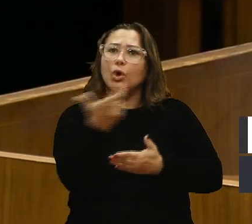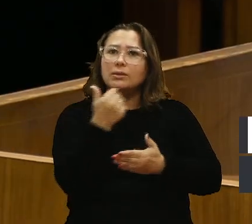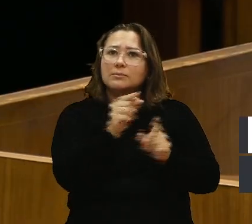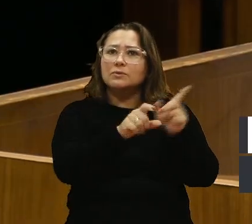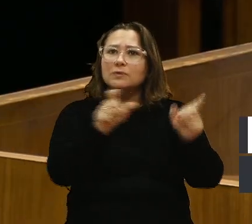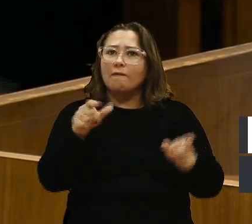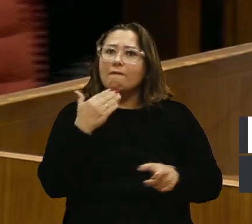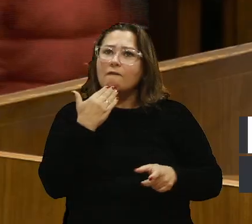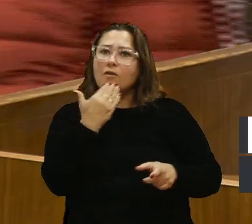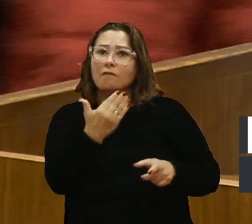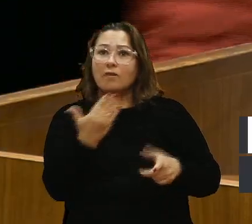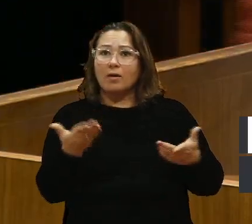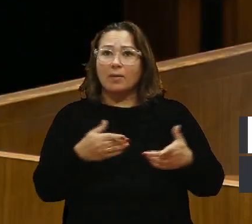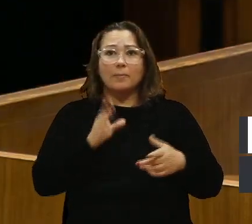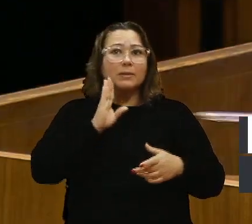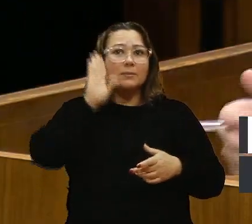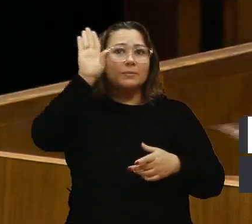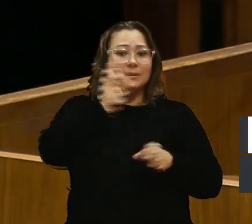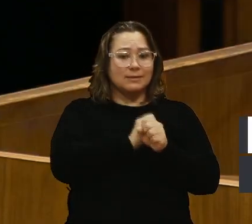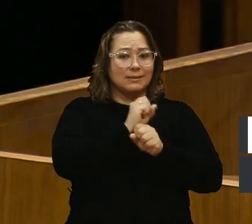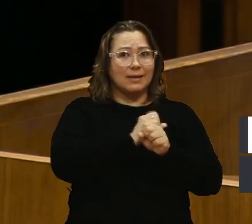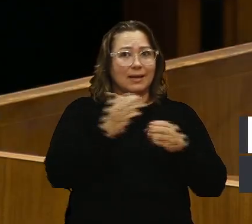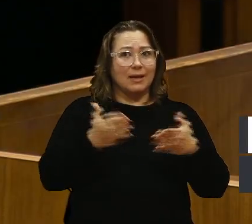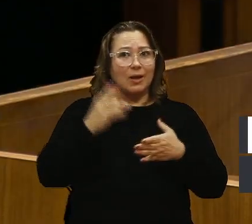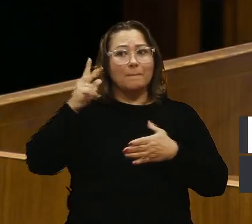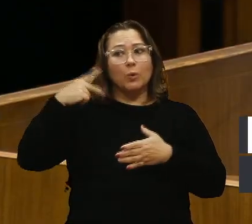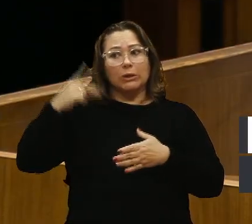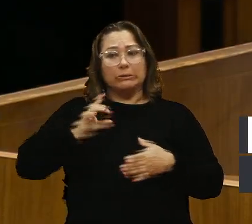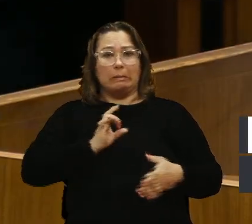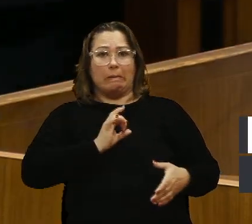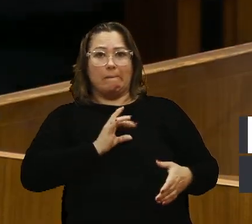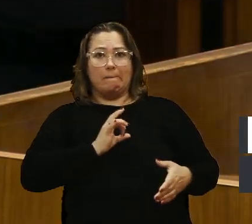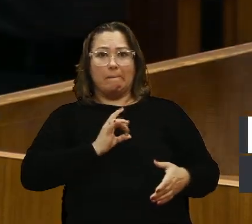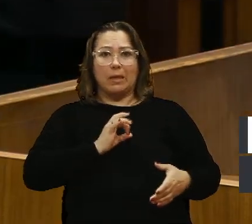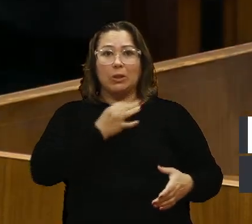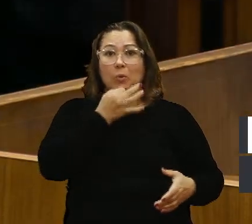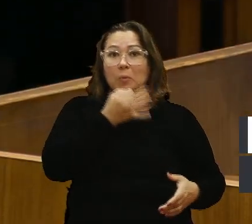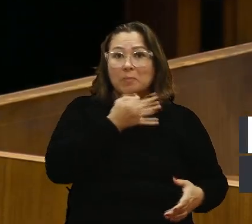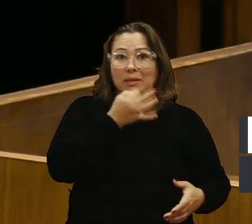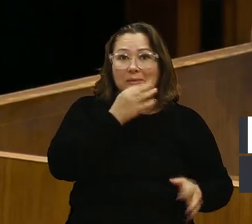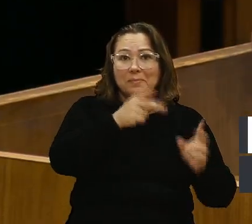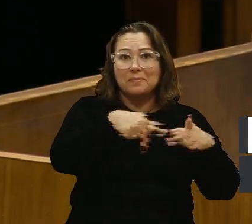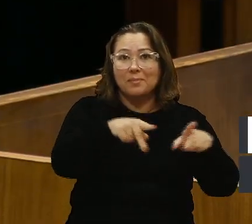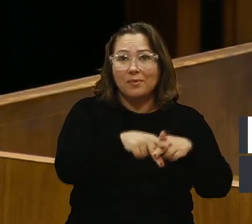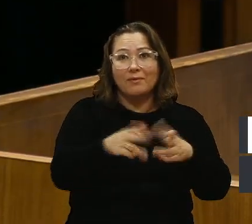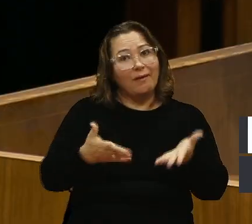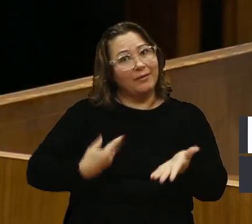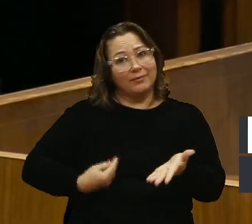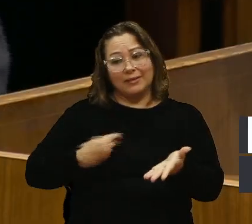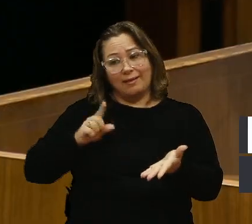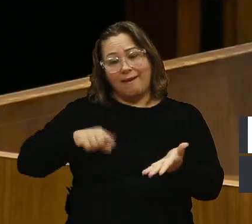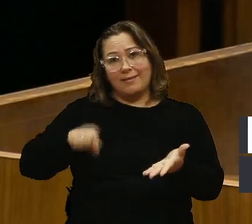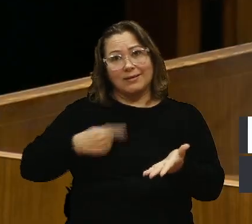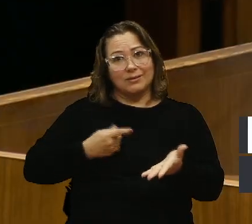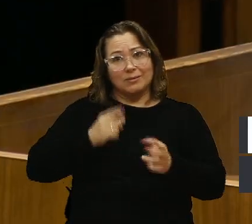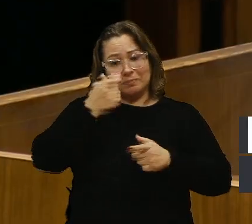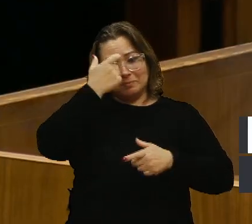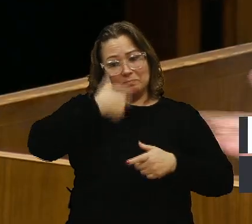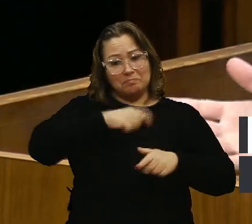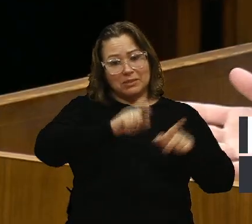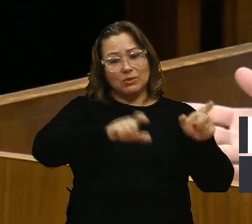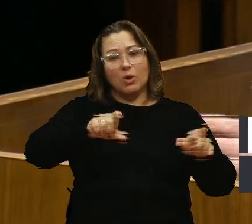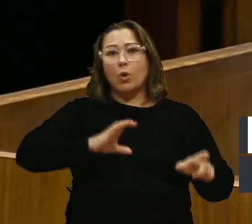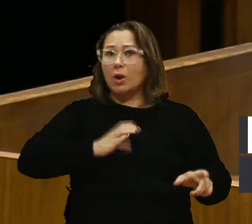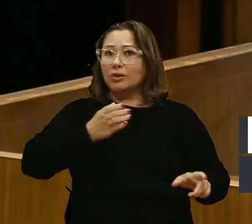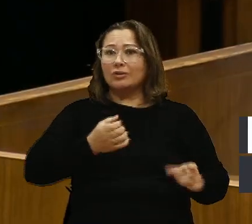esse ano, que é ano de eleição que o político tem medo da opinião pública, né? E a vida é feita de pessoas corajosas, não de pessoas covardes.